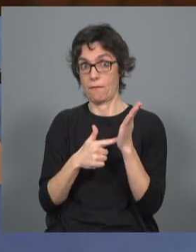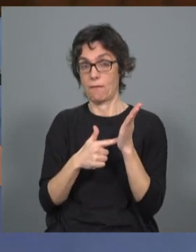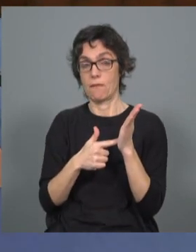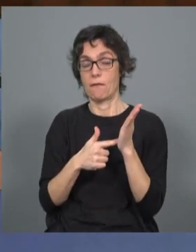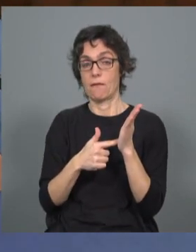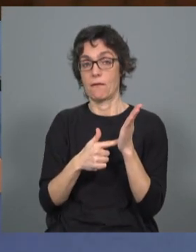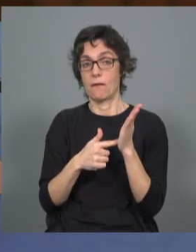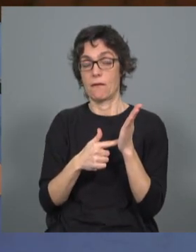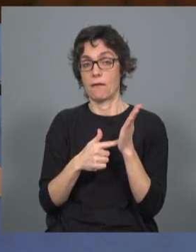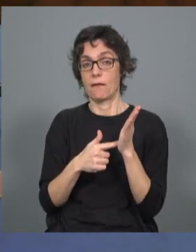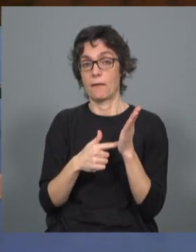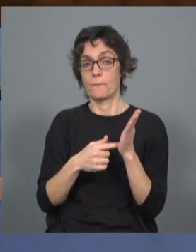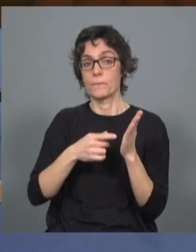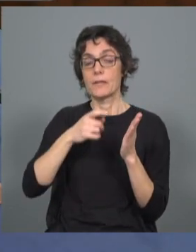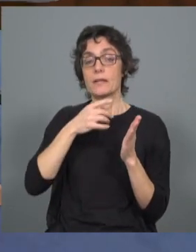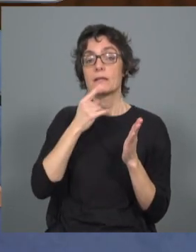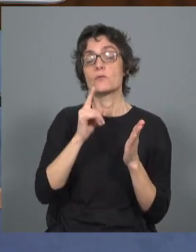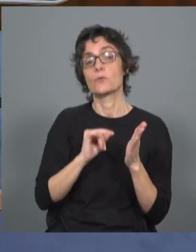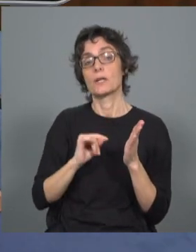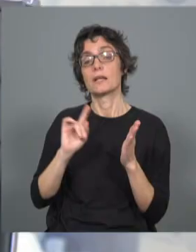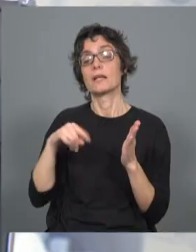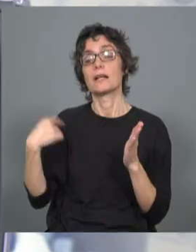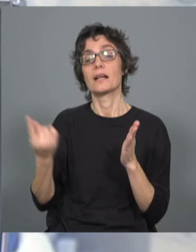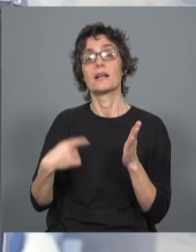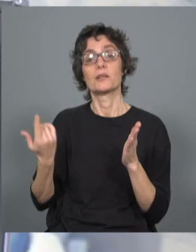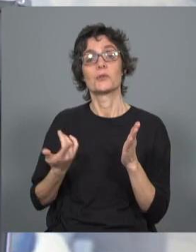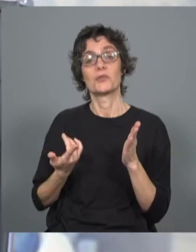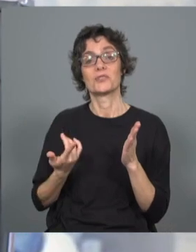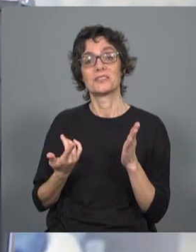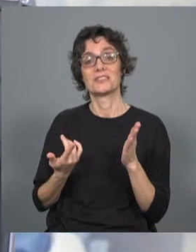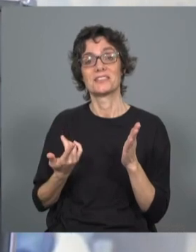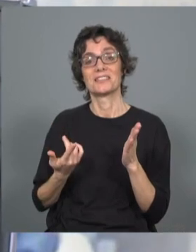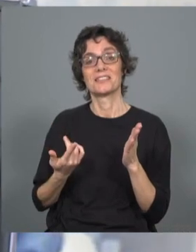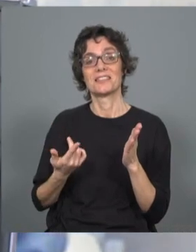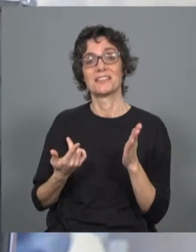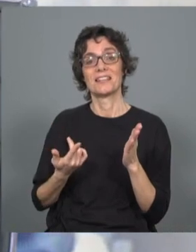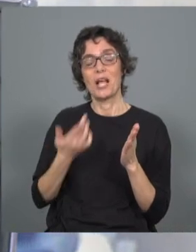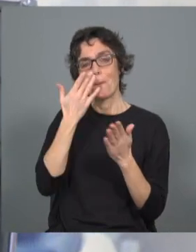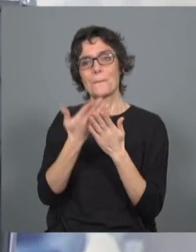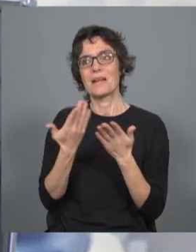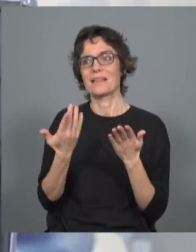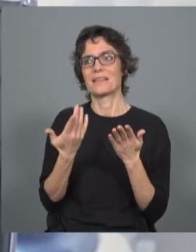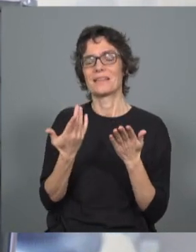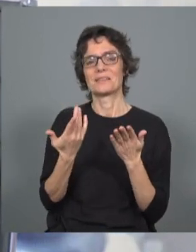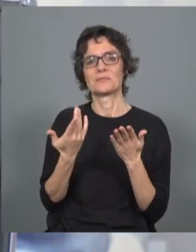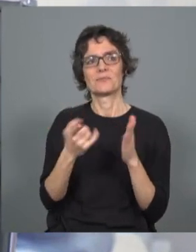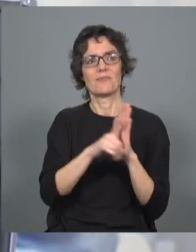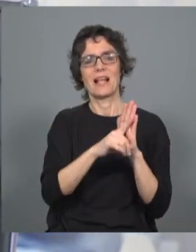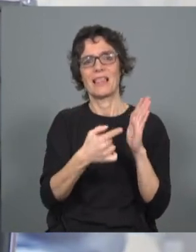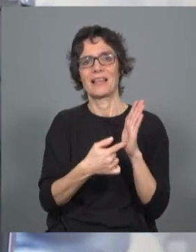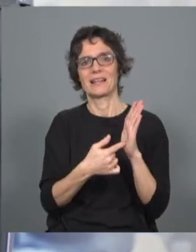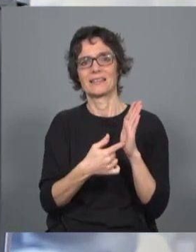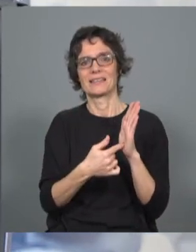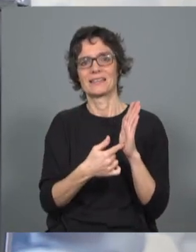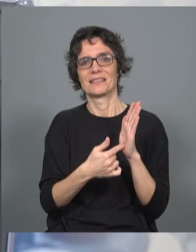que não há justiça sem misericórdia e que, de facto, a lei é a lei, mas a lei só é